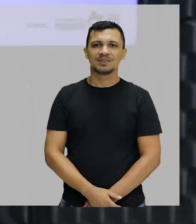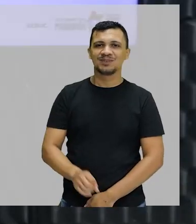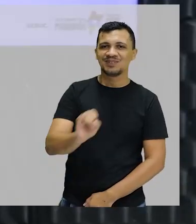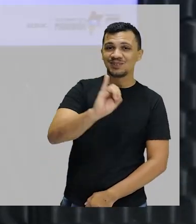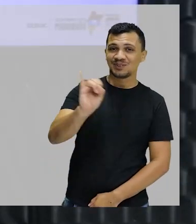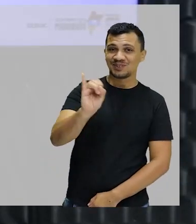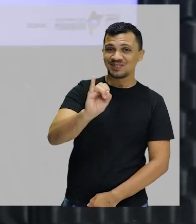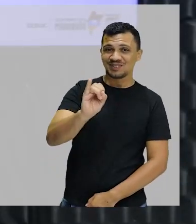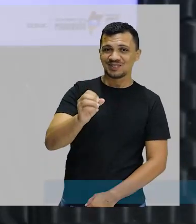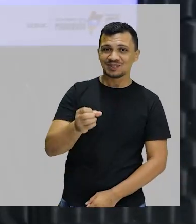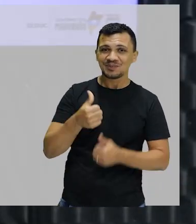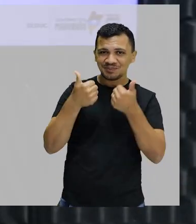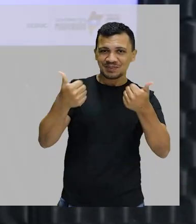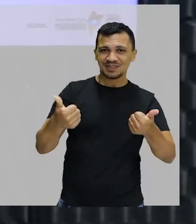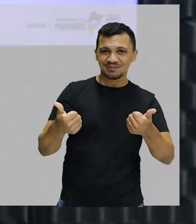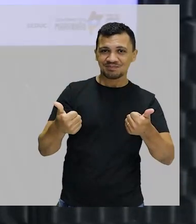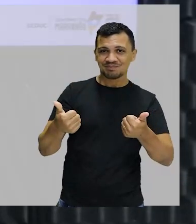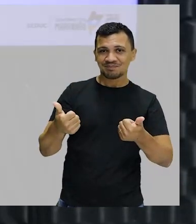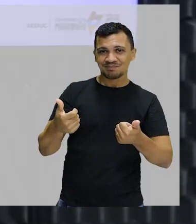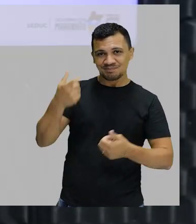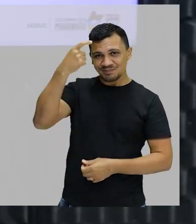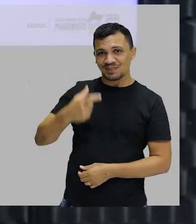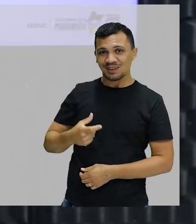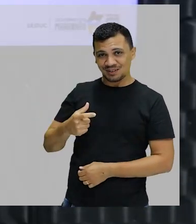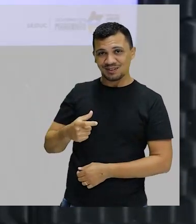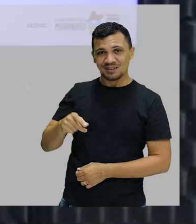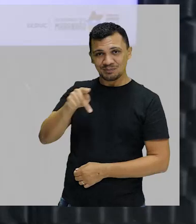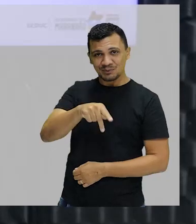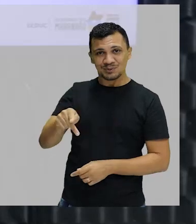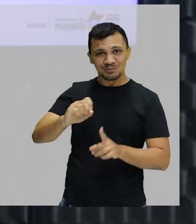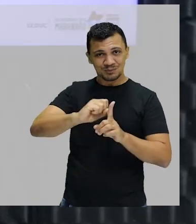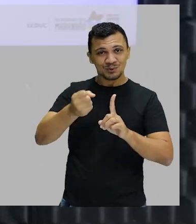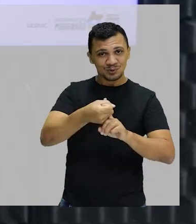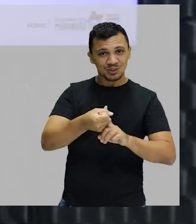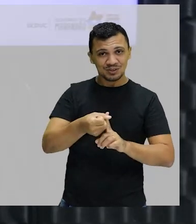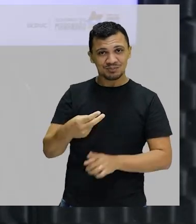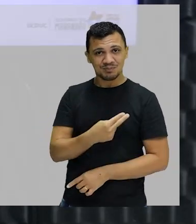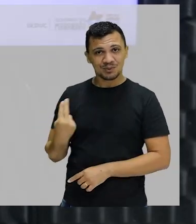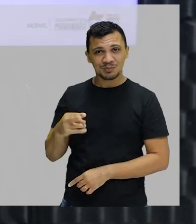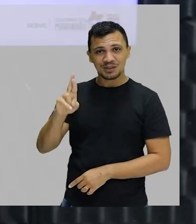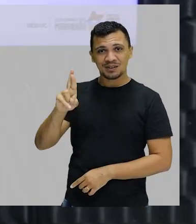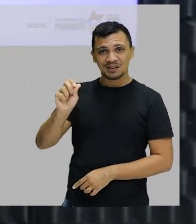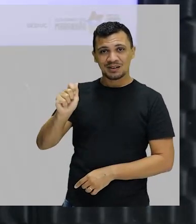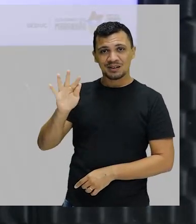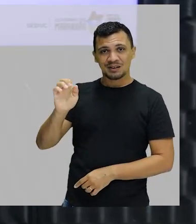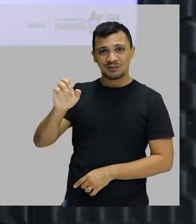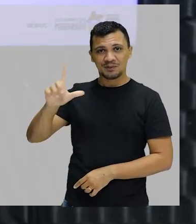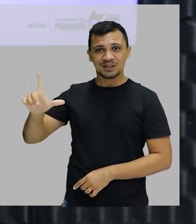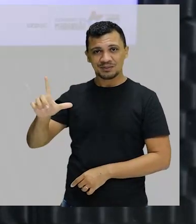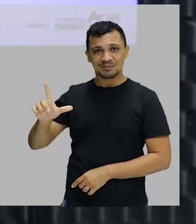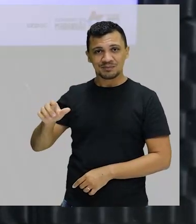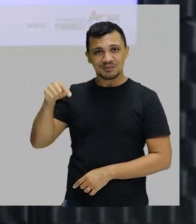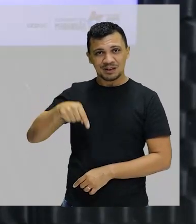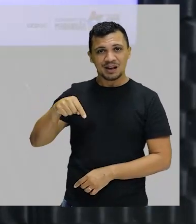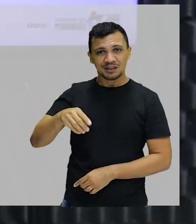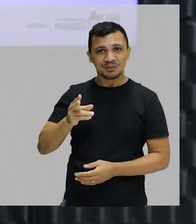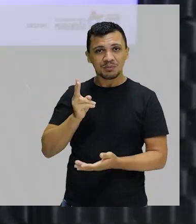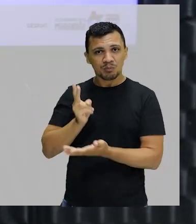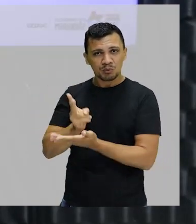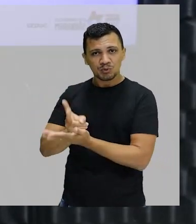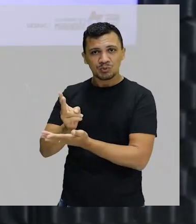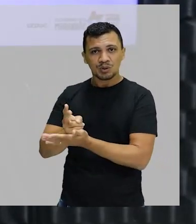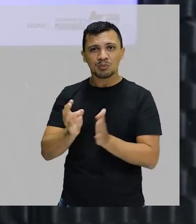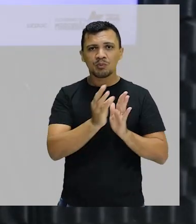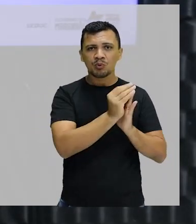Fala galera, tudo bem? Professor Rafael de Sociologia mais uma vez aqui com vocês para a gente dar prosseguimento ao